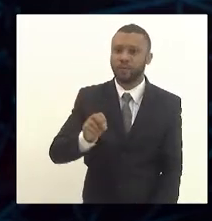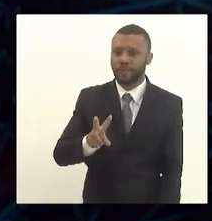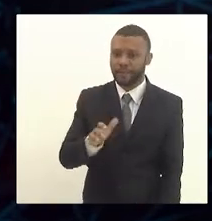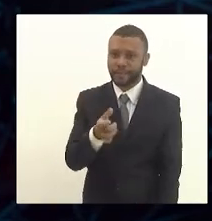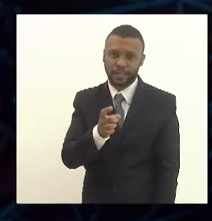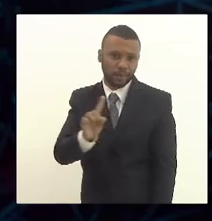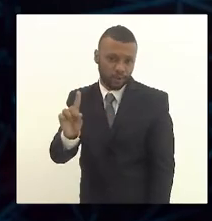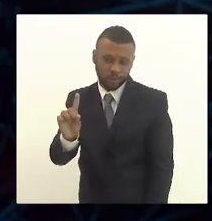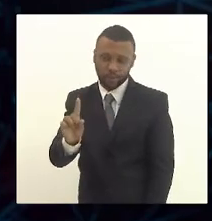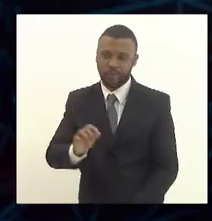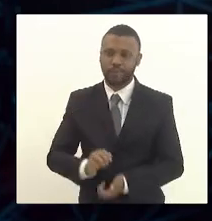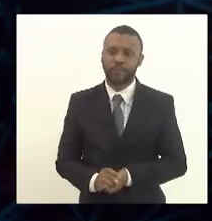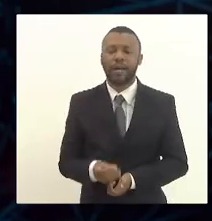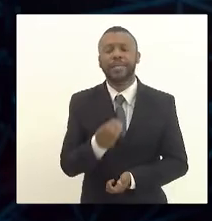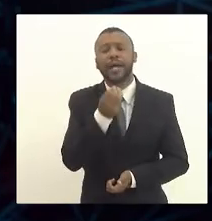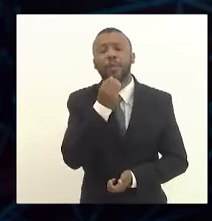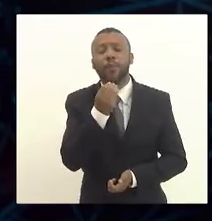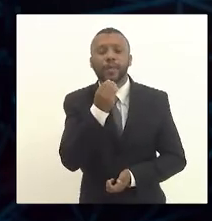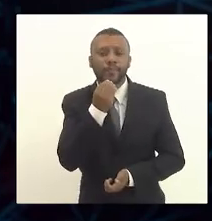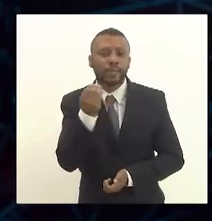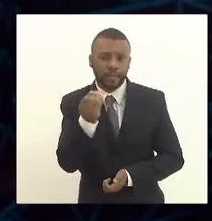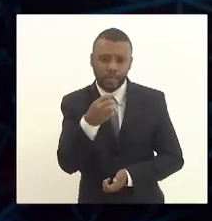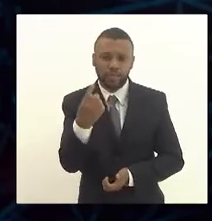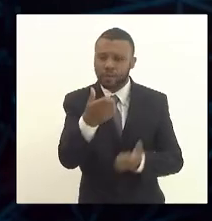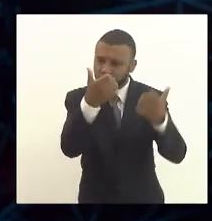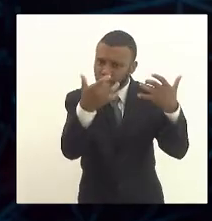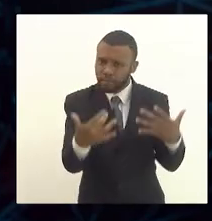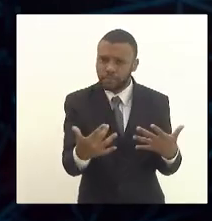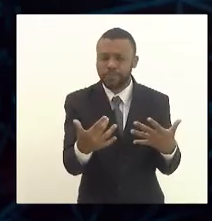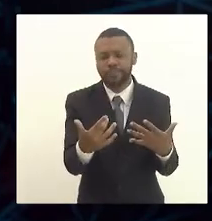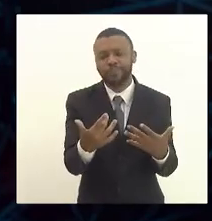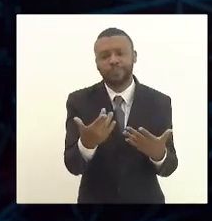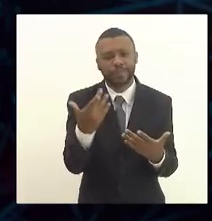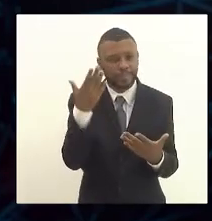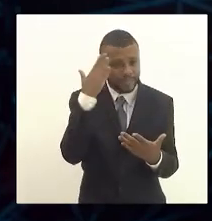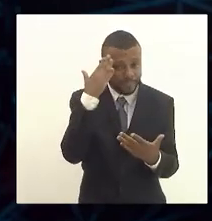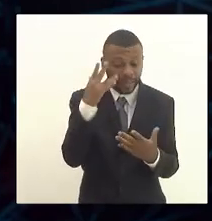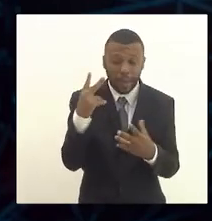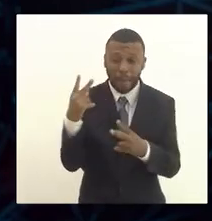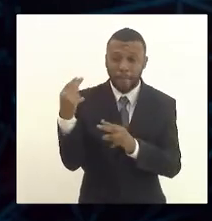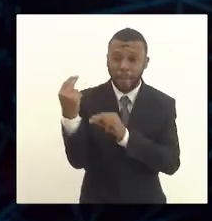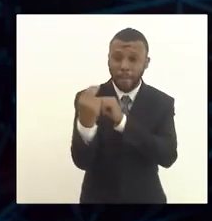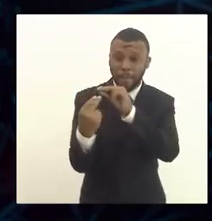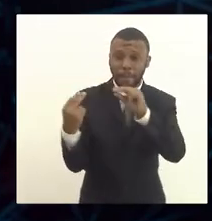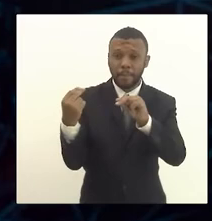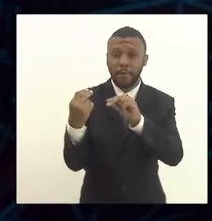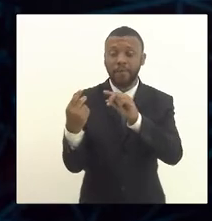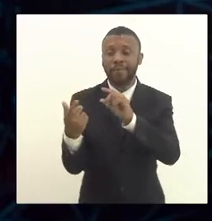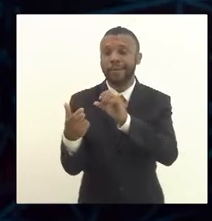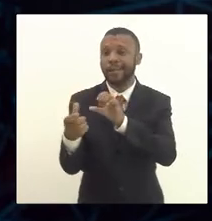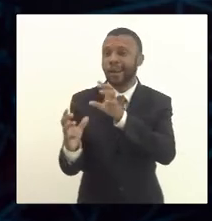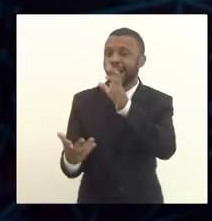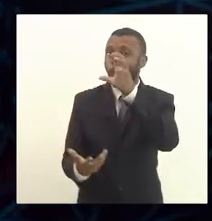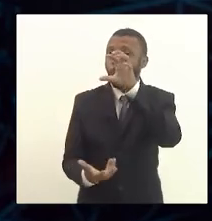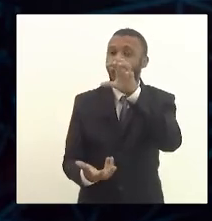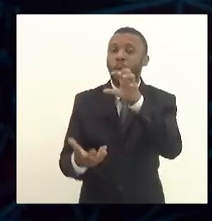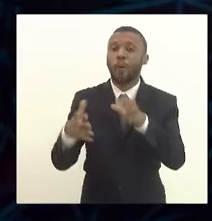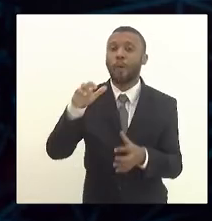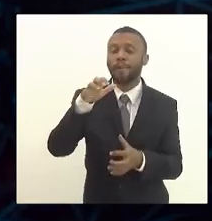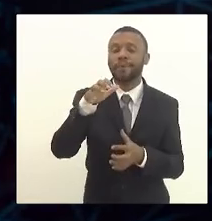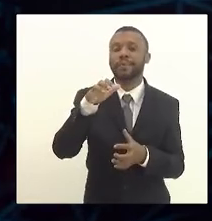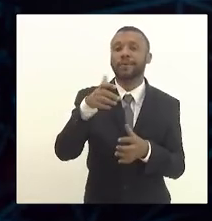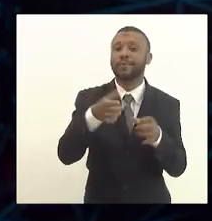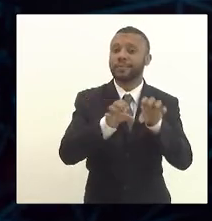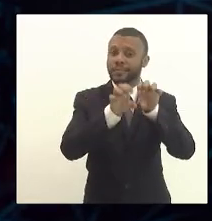atenção, muito se fala em conversão da infraestrutura de iluminação pública pura